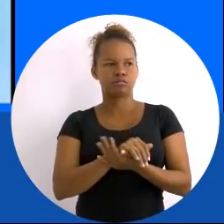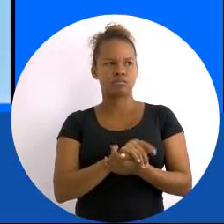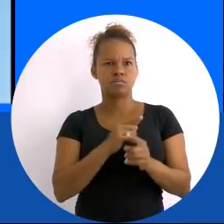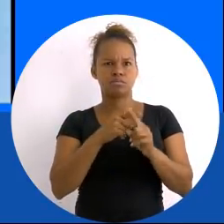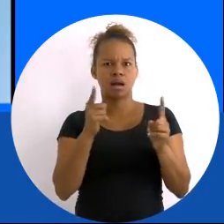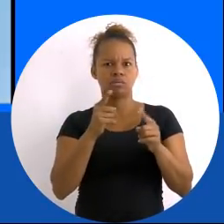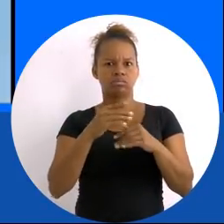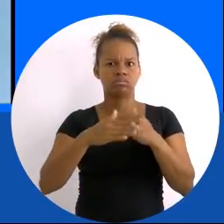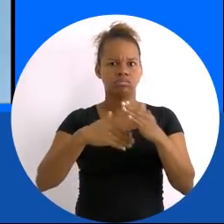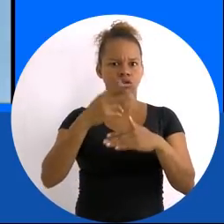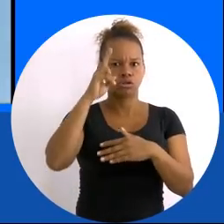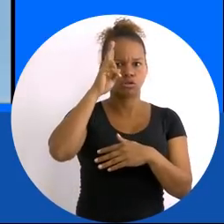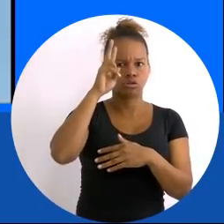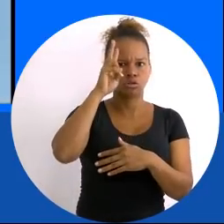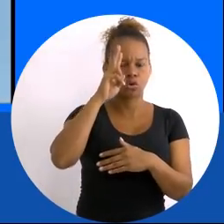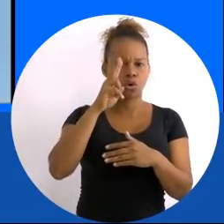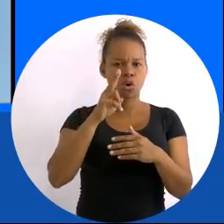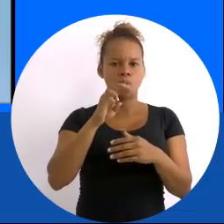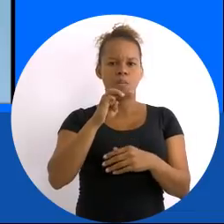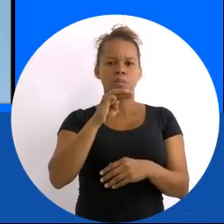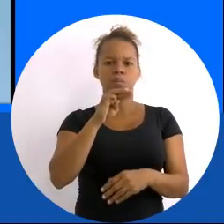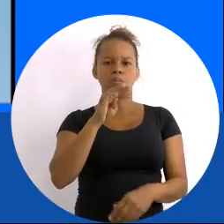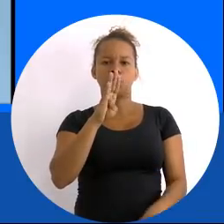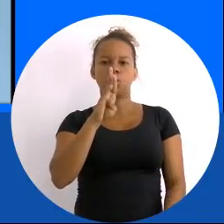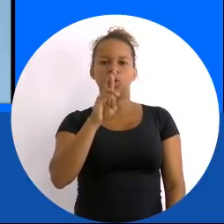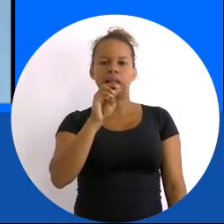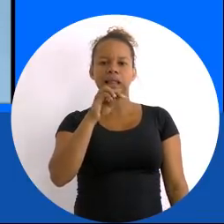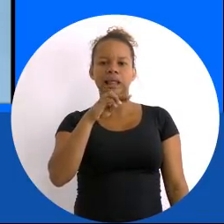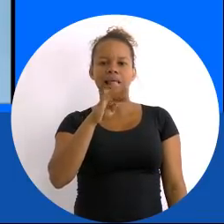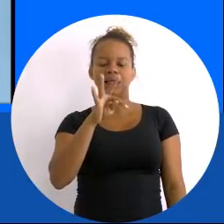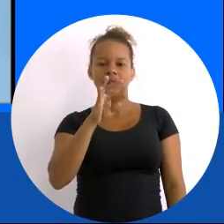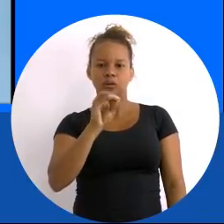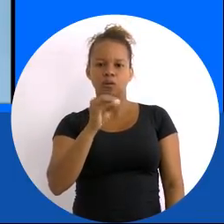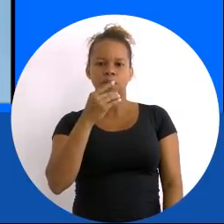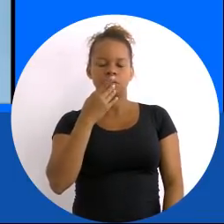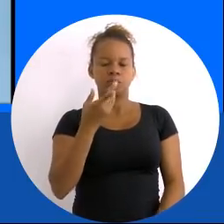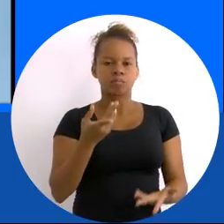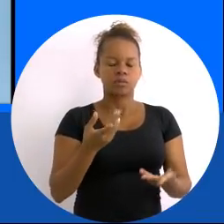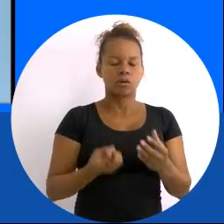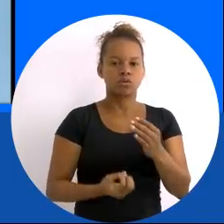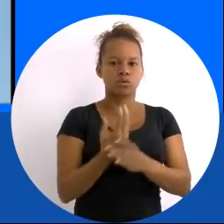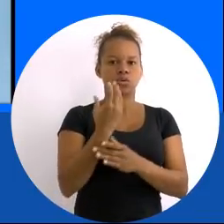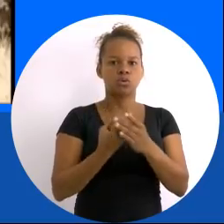Mais adiante na história, os grunhidos se tornaram falas, e